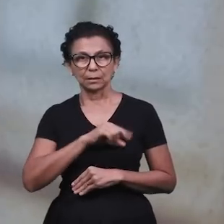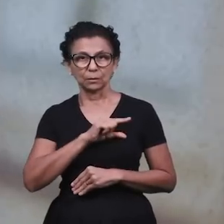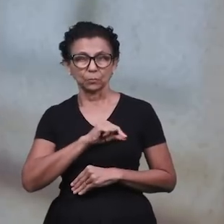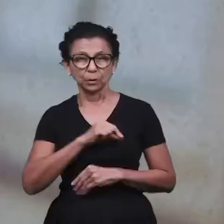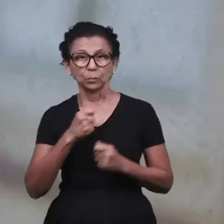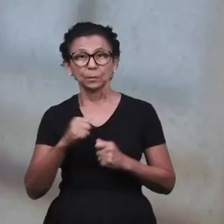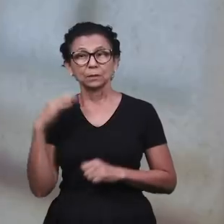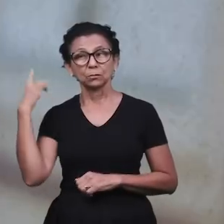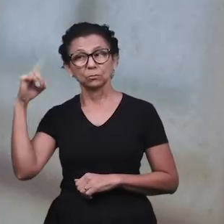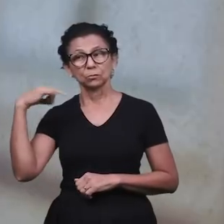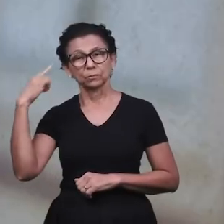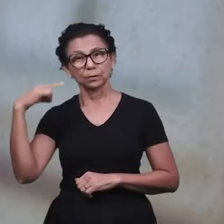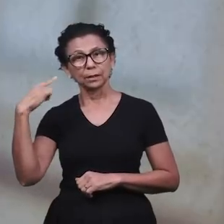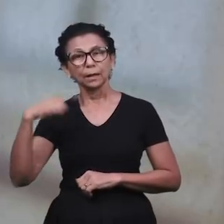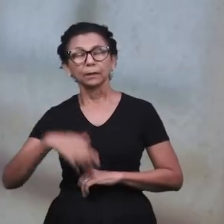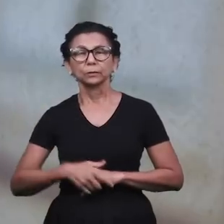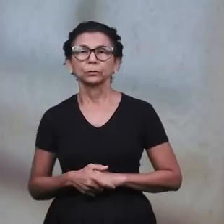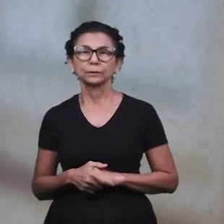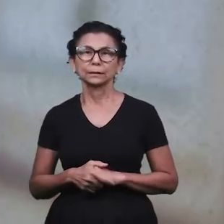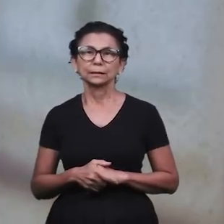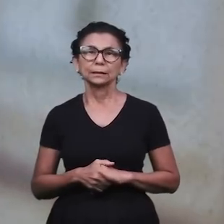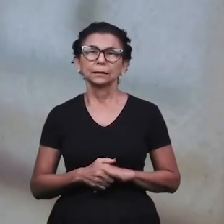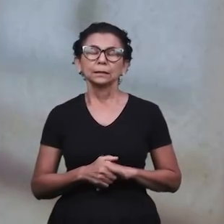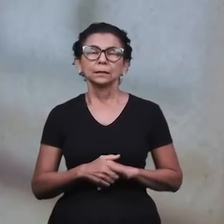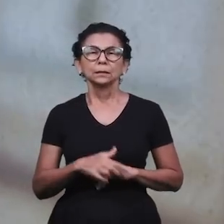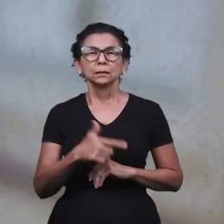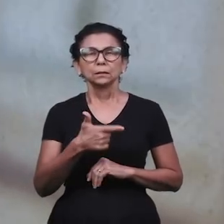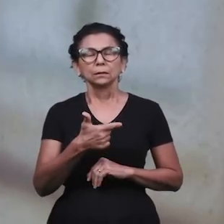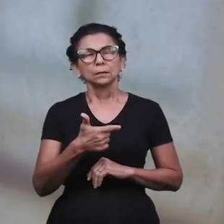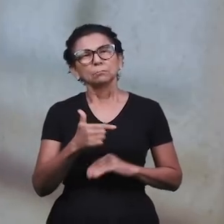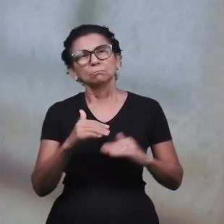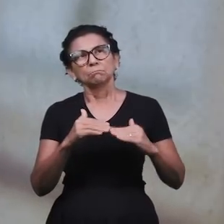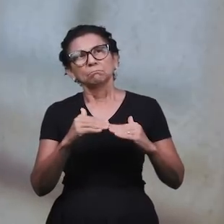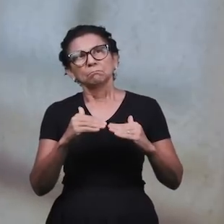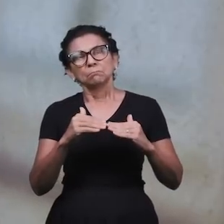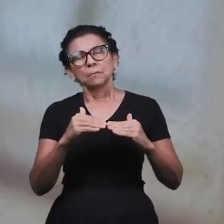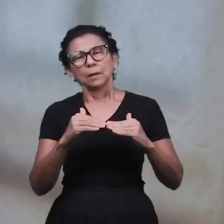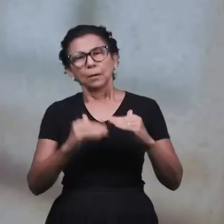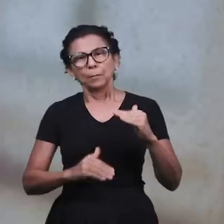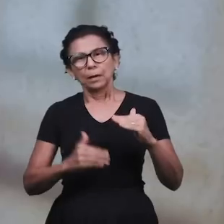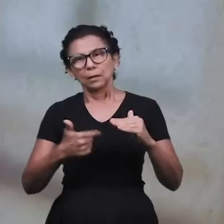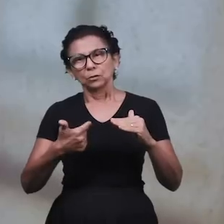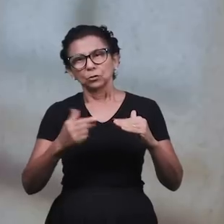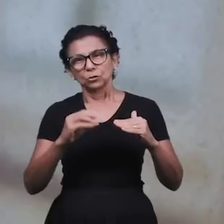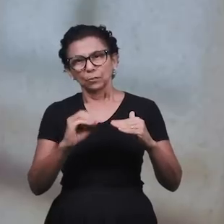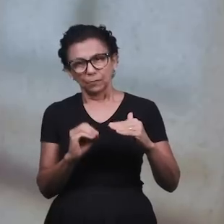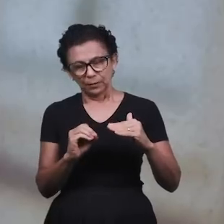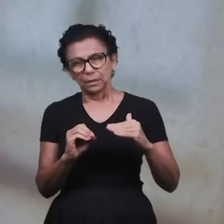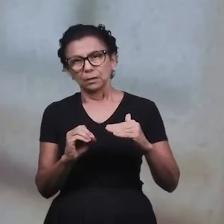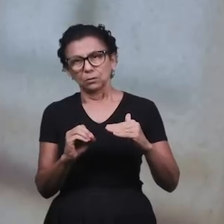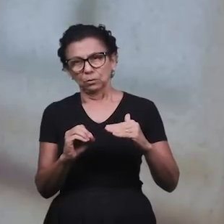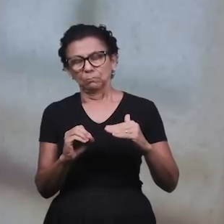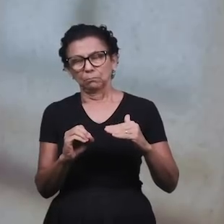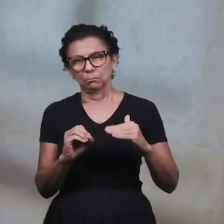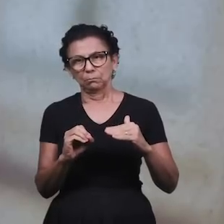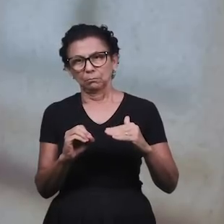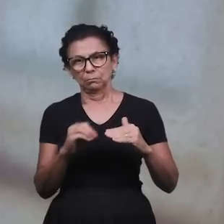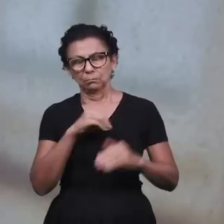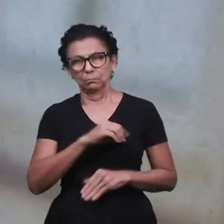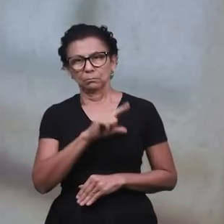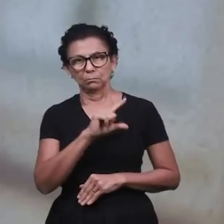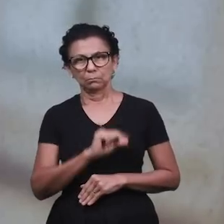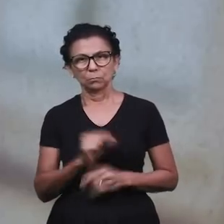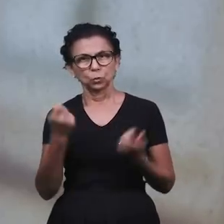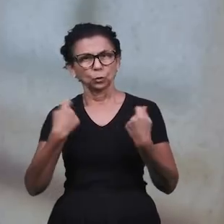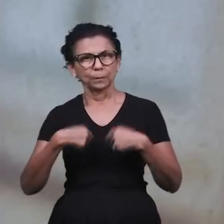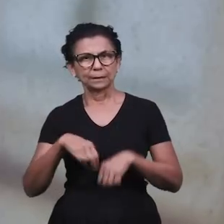Então quer dizer que menos de 20 salários mínimos eu posso, inclusive, sem o advogado para